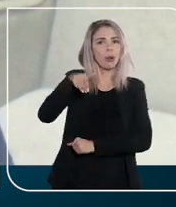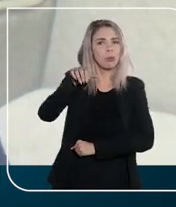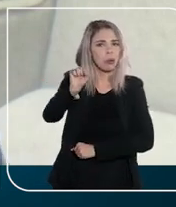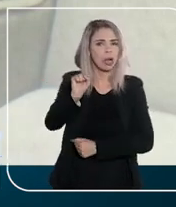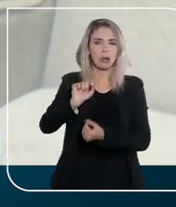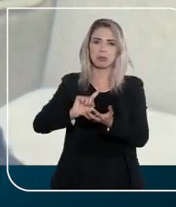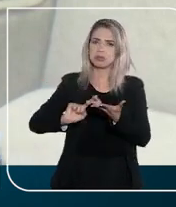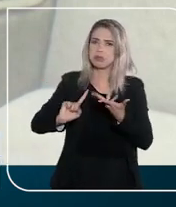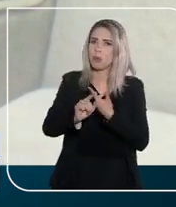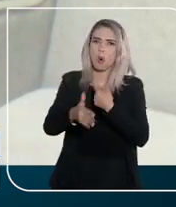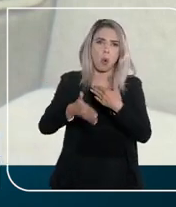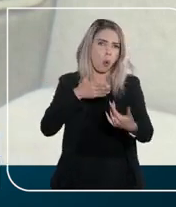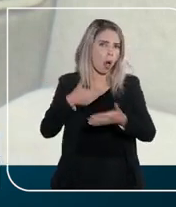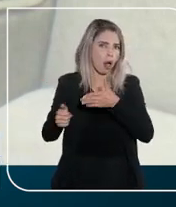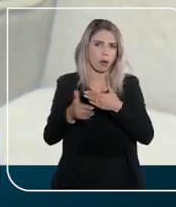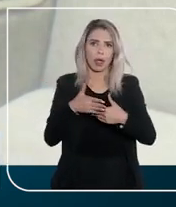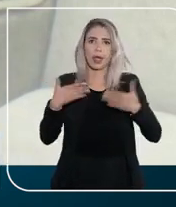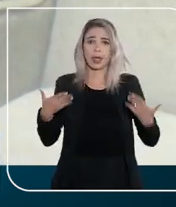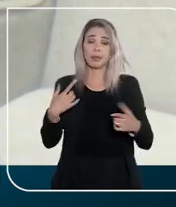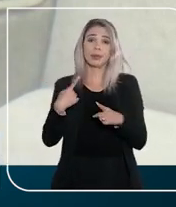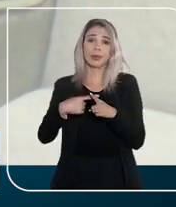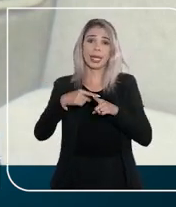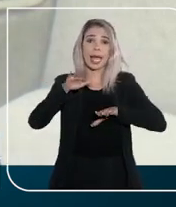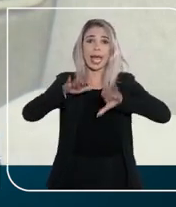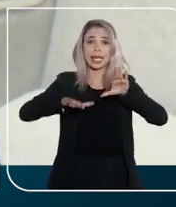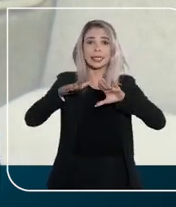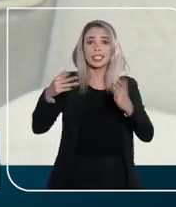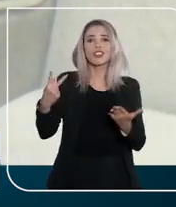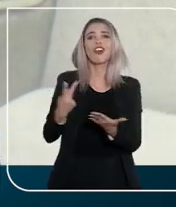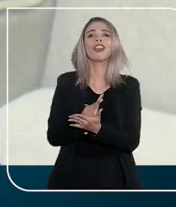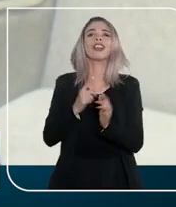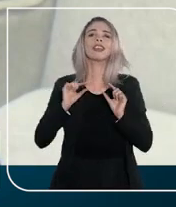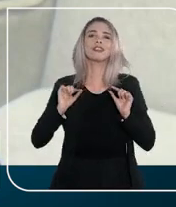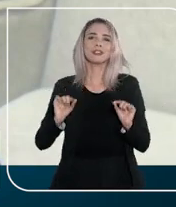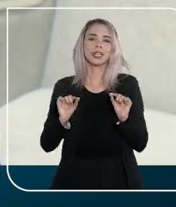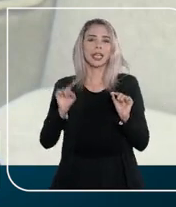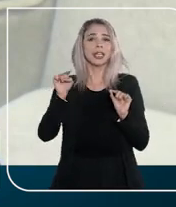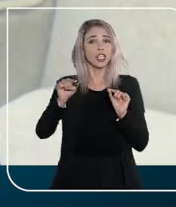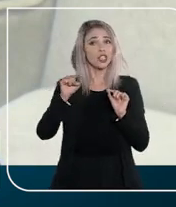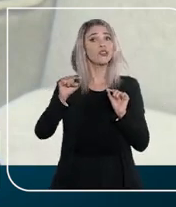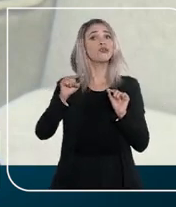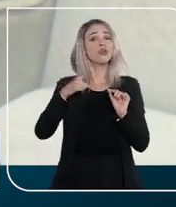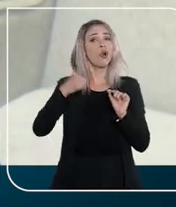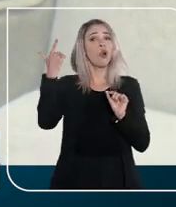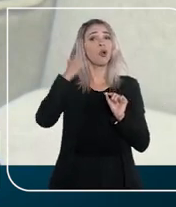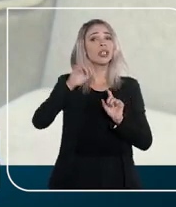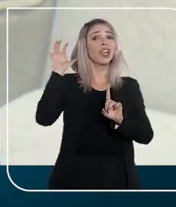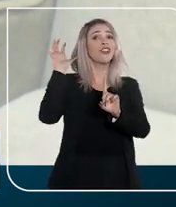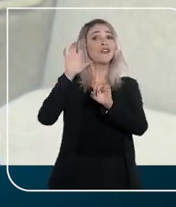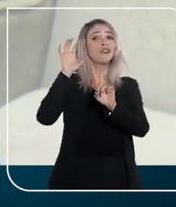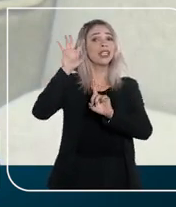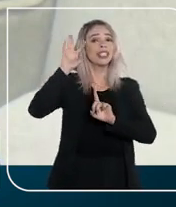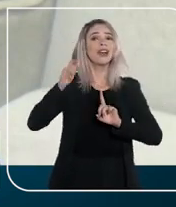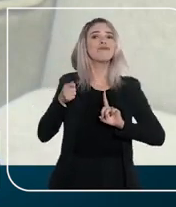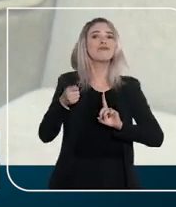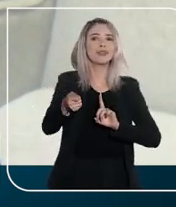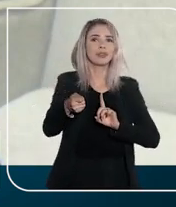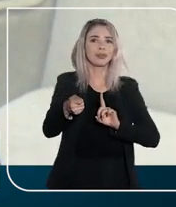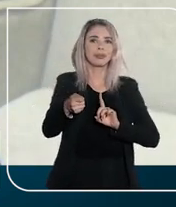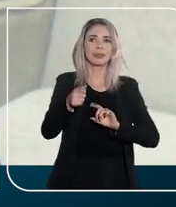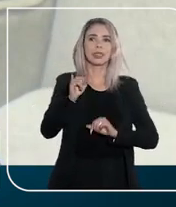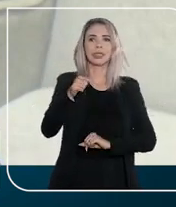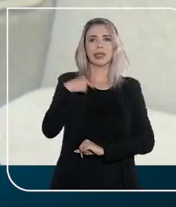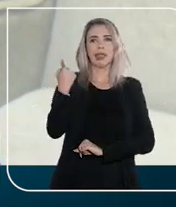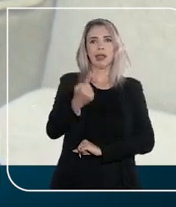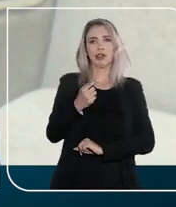qualquer medida judicial, porque muitas vezes isso influencia, inclusive, o julgamento, né? Seríamos ingênuos